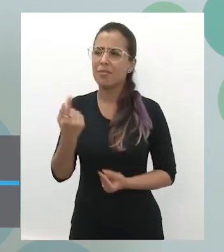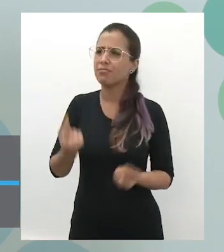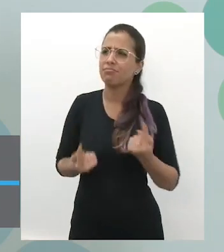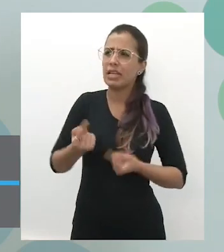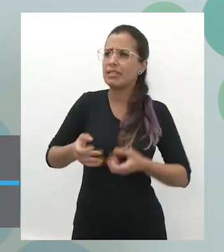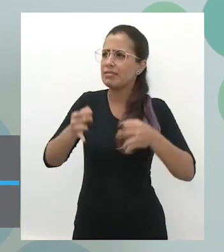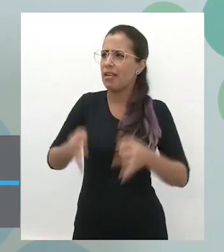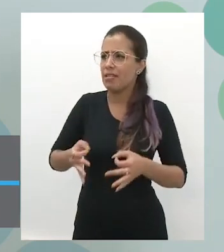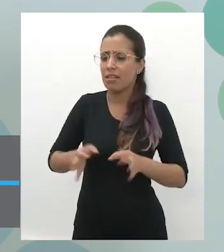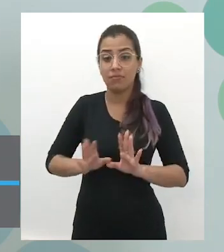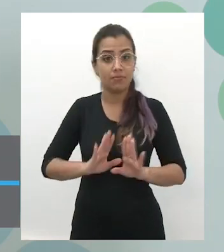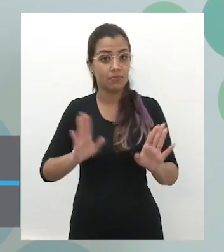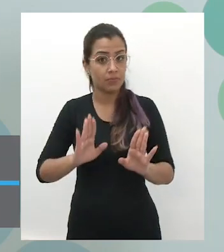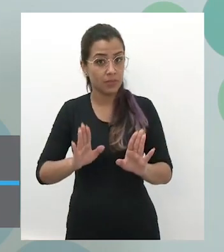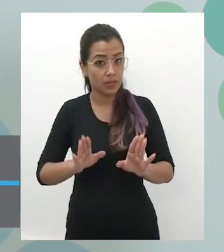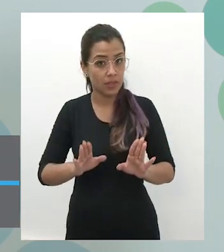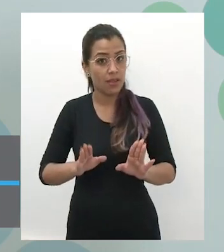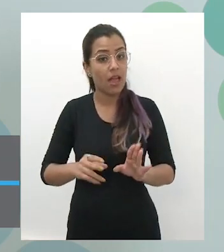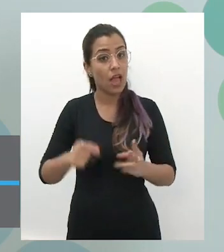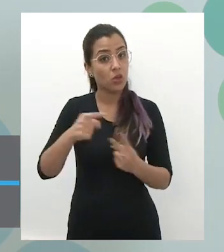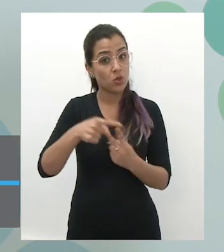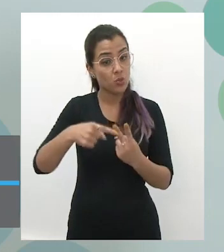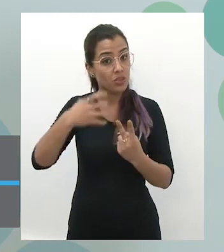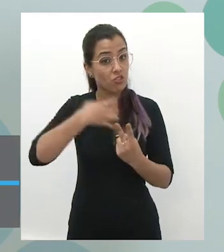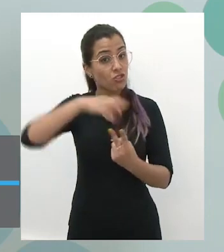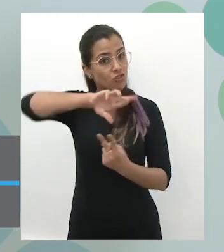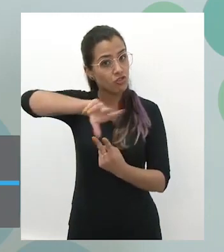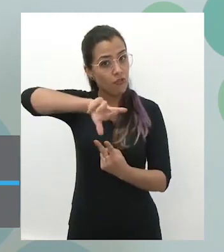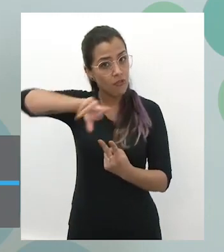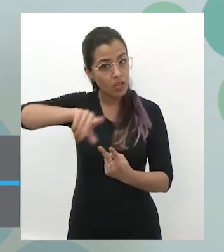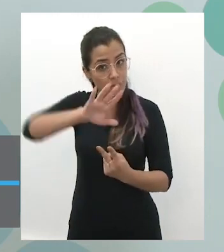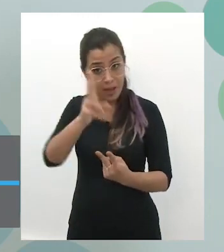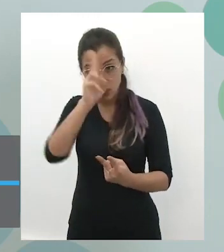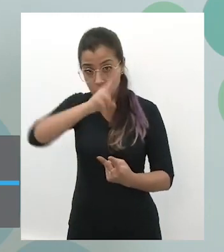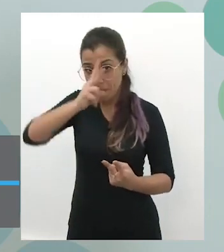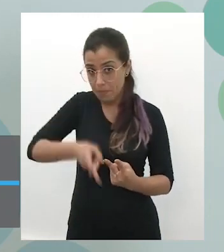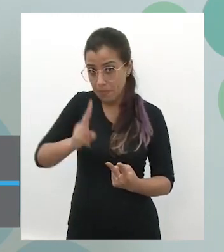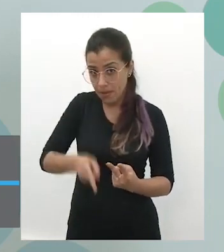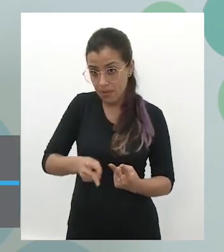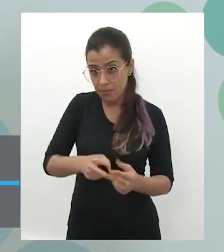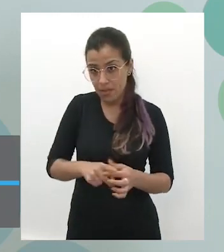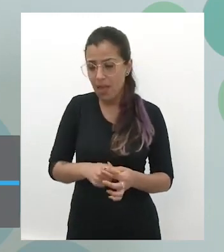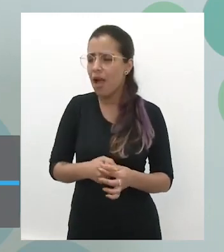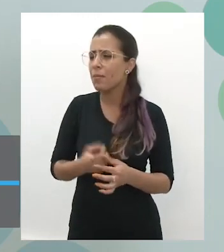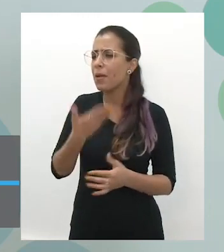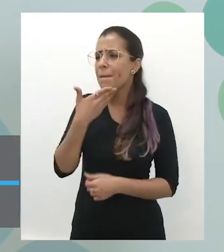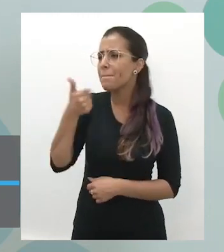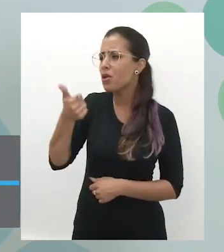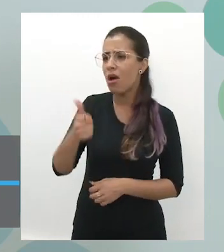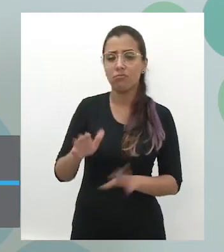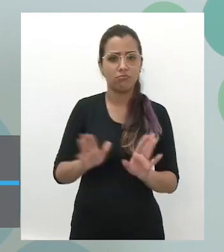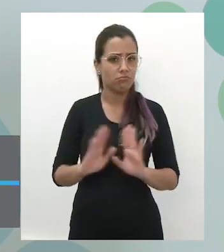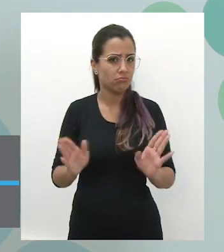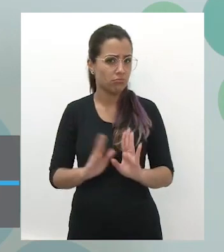errada? Sexto ano, são duas formas diferentes de contar a história. Ah, mas qual que é a melhor? Não existe a